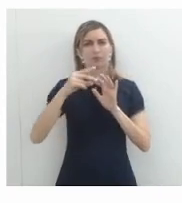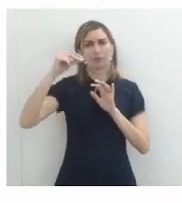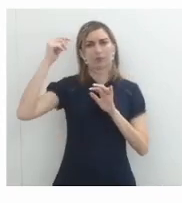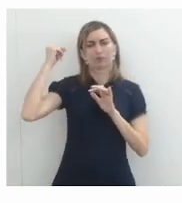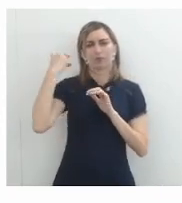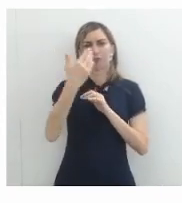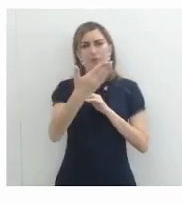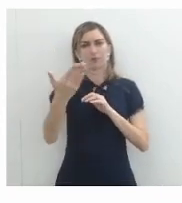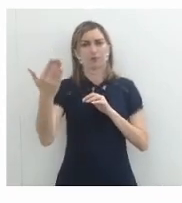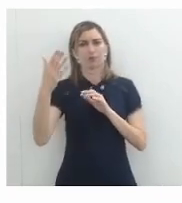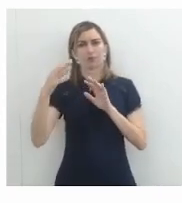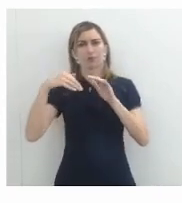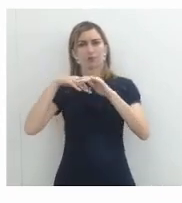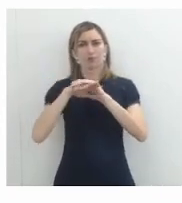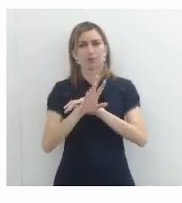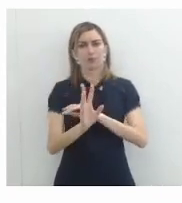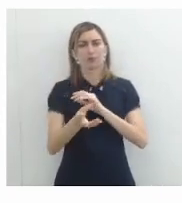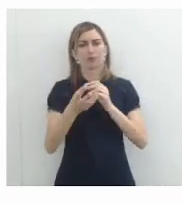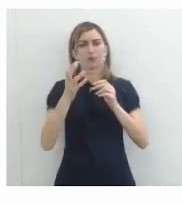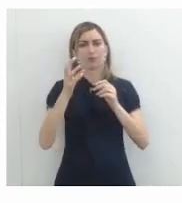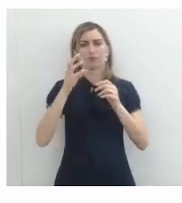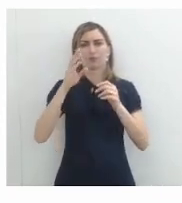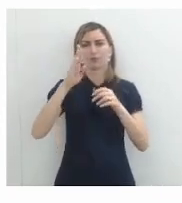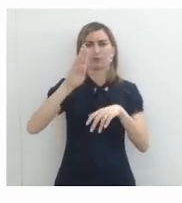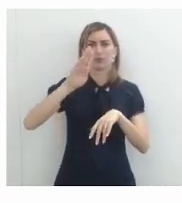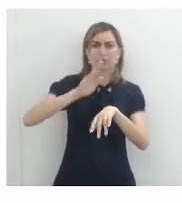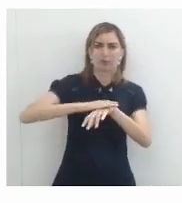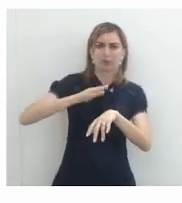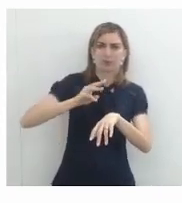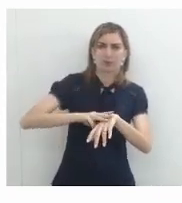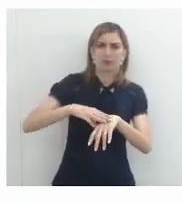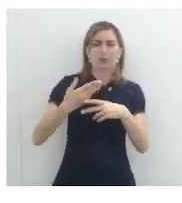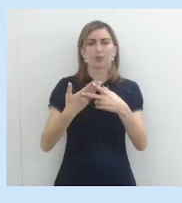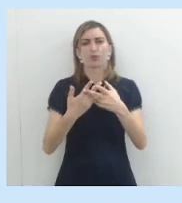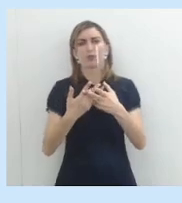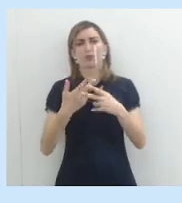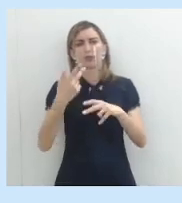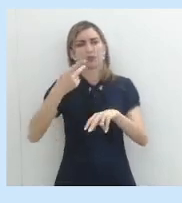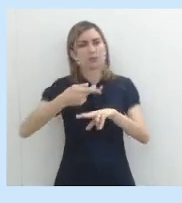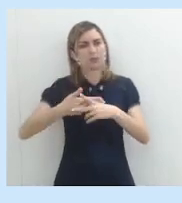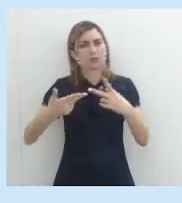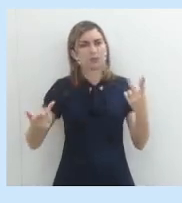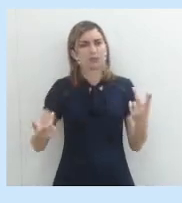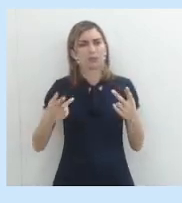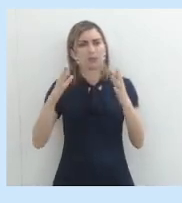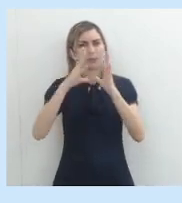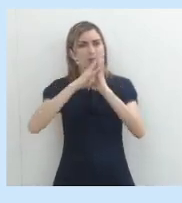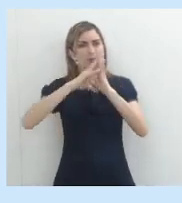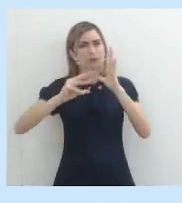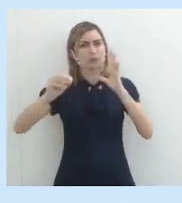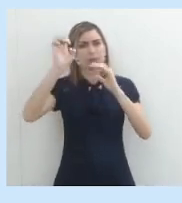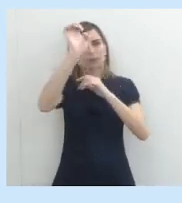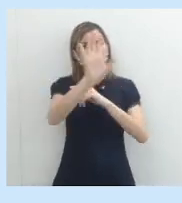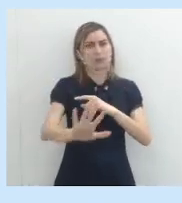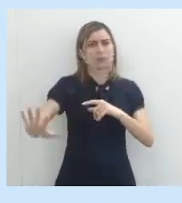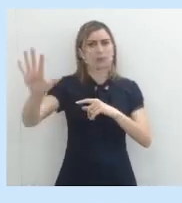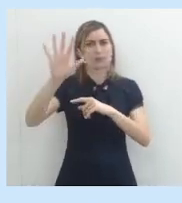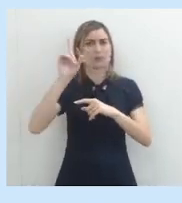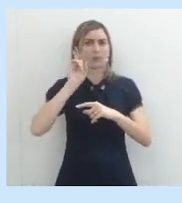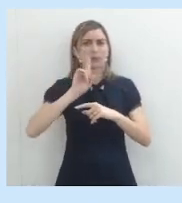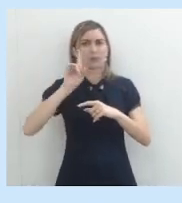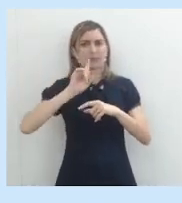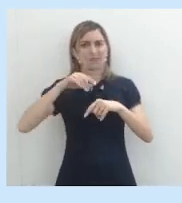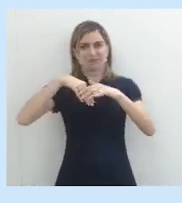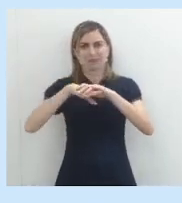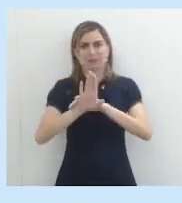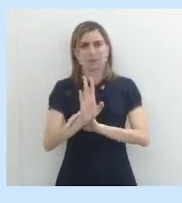Seus acervos incluem objetos de bronze, esculturas e vasos gregos. Então, assim, muitos museus da Europa e dos Estados Unidos eles vão